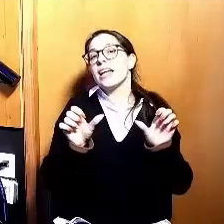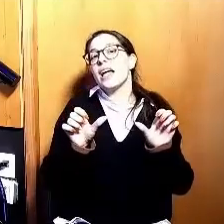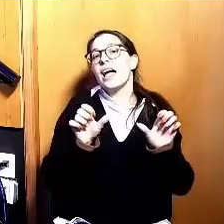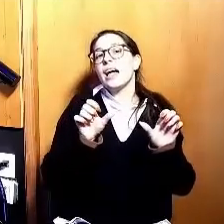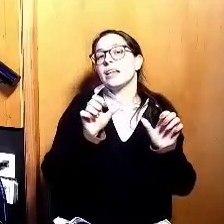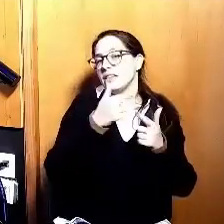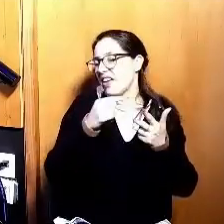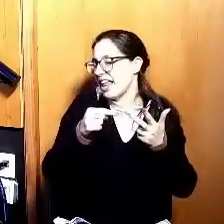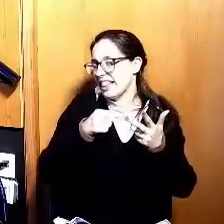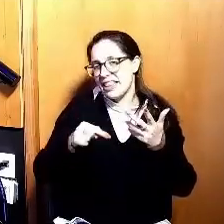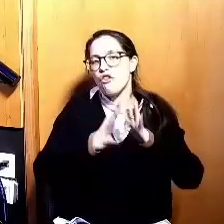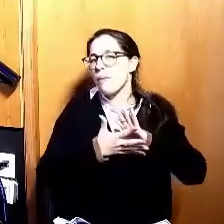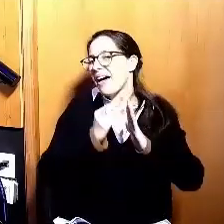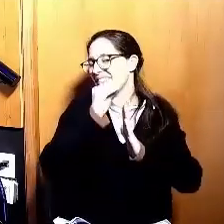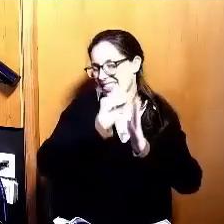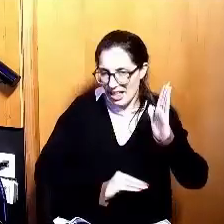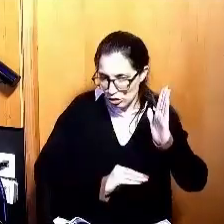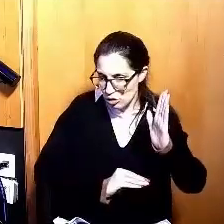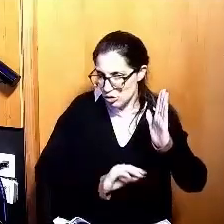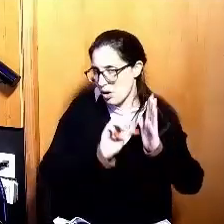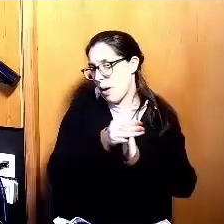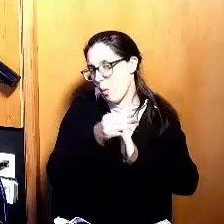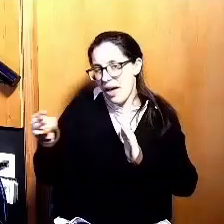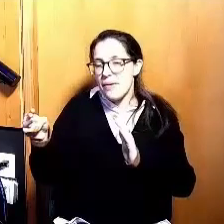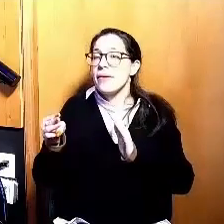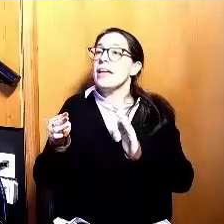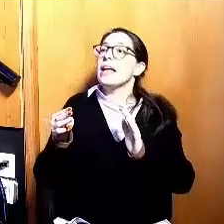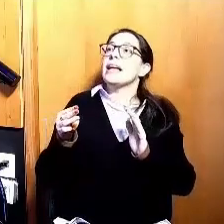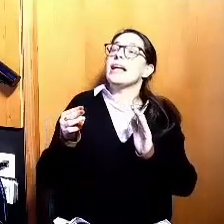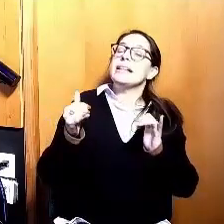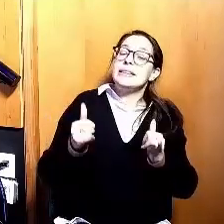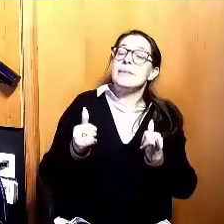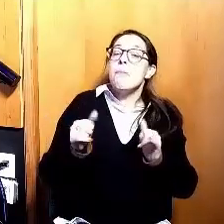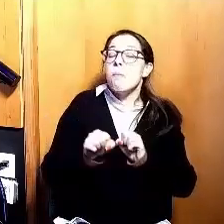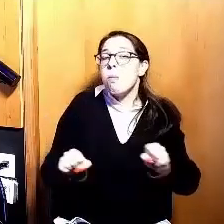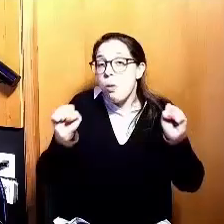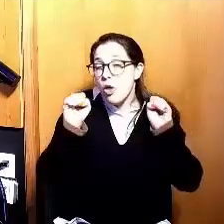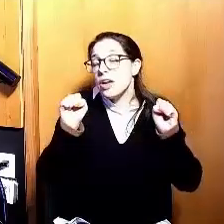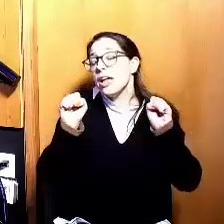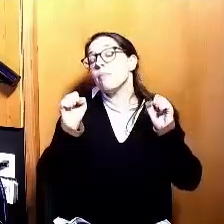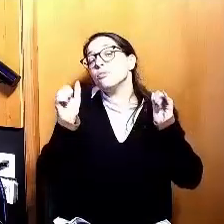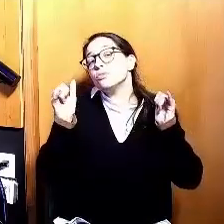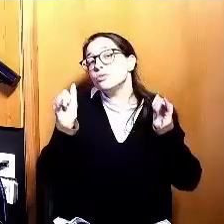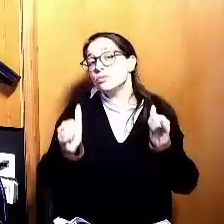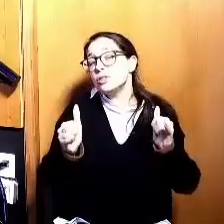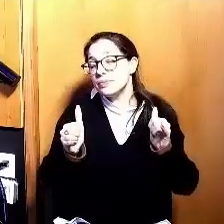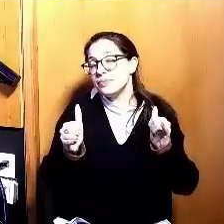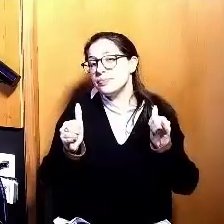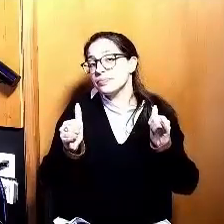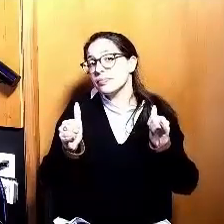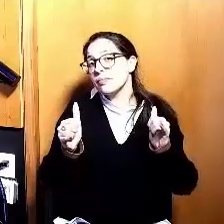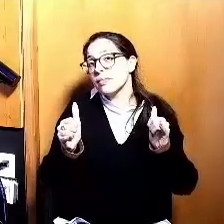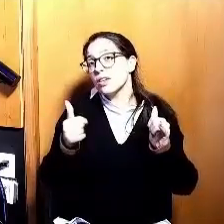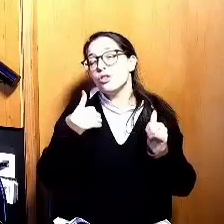data warehouses, elas vão gerando infraestruturas que poderiam servir à agenda de dados abertos. Então, eu